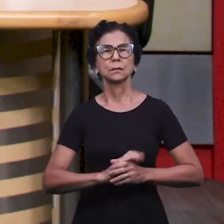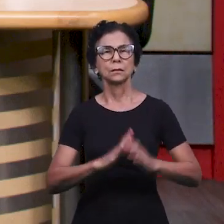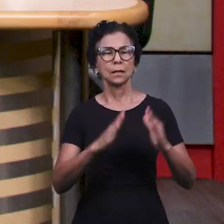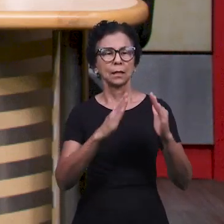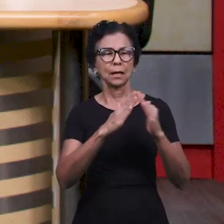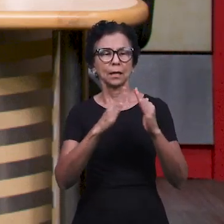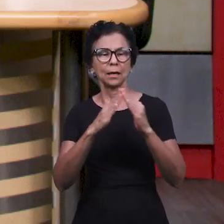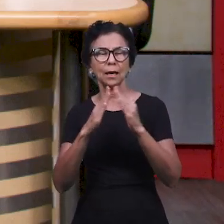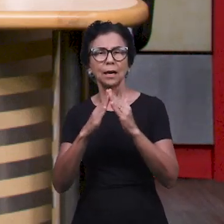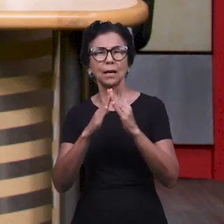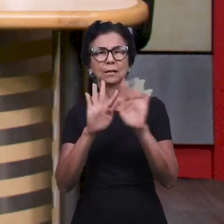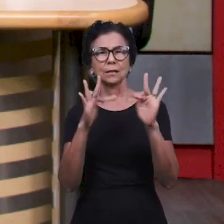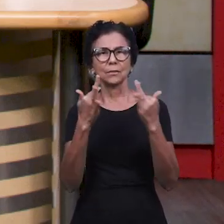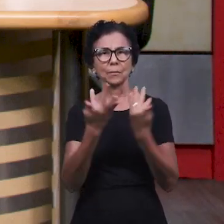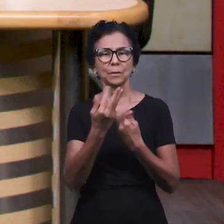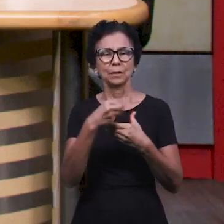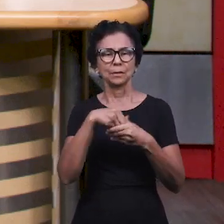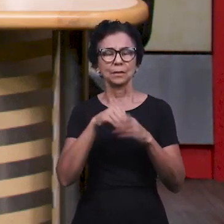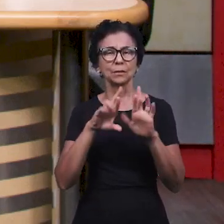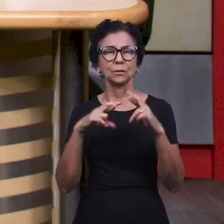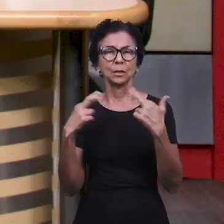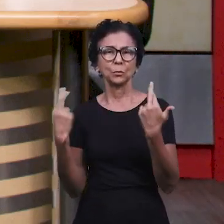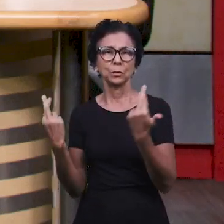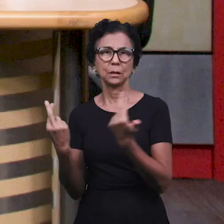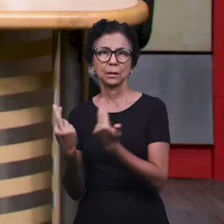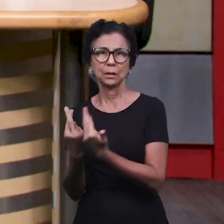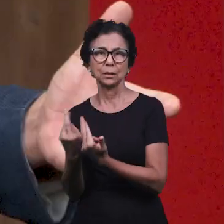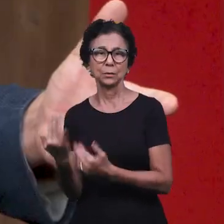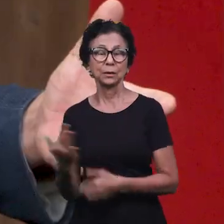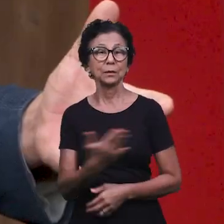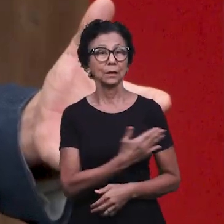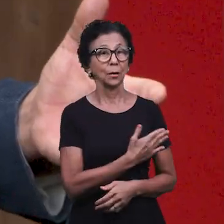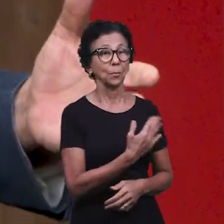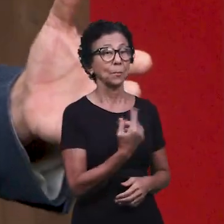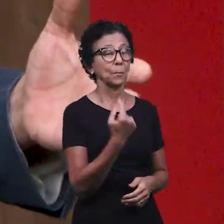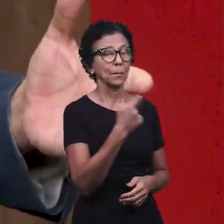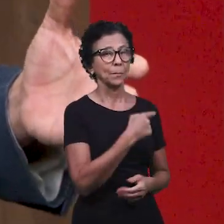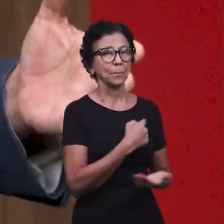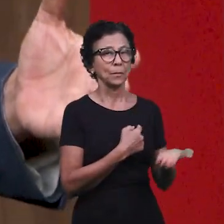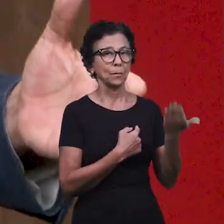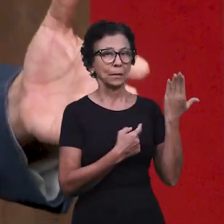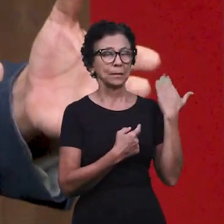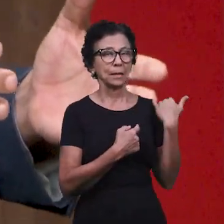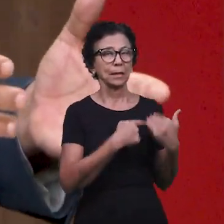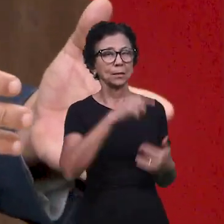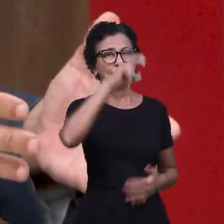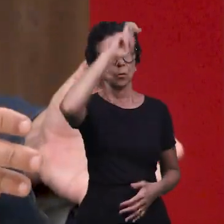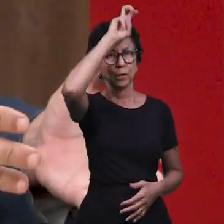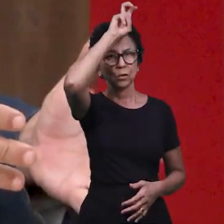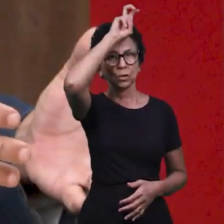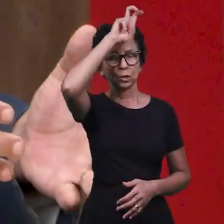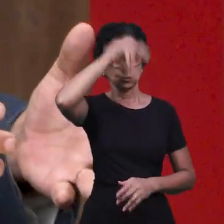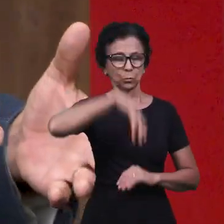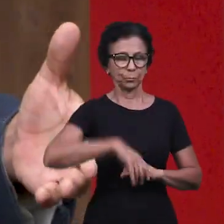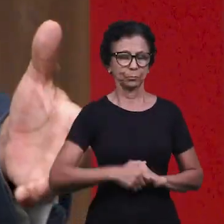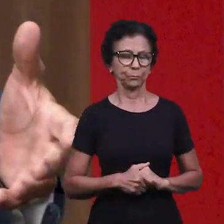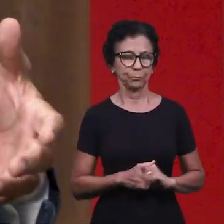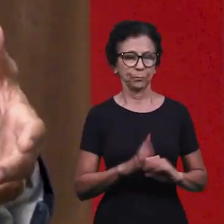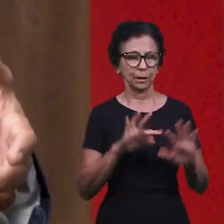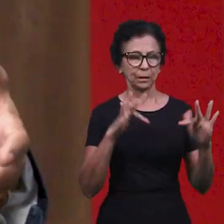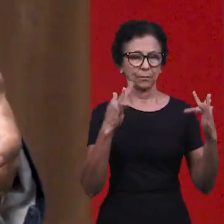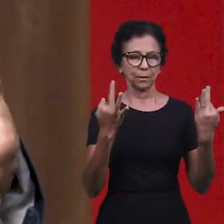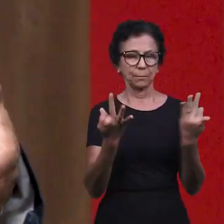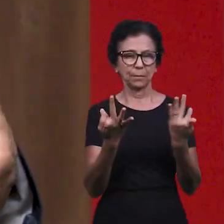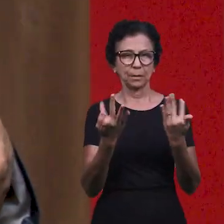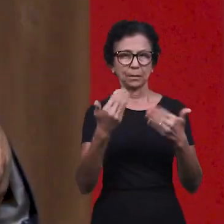saída do povo do Egito. E todos eles estavam em volta do Cordeiro. O centro era o Cordeiro. É o Cordeiro. E também